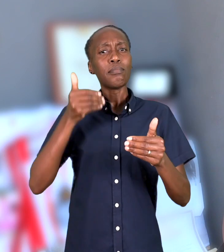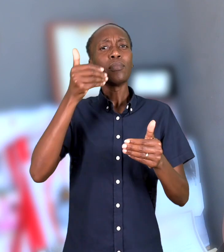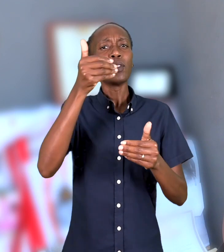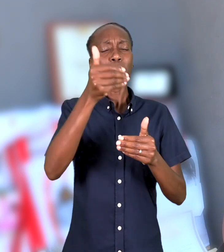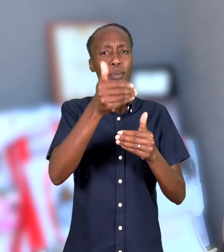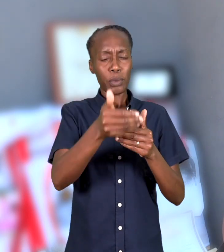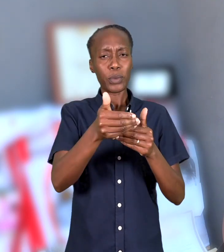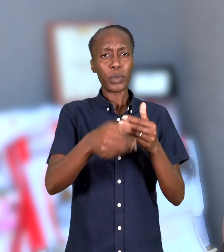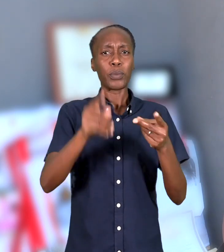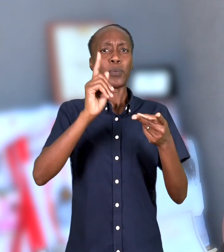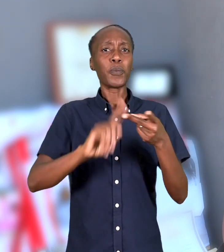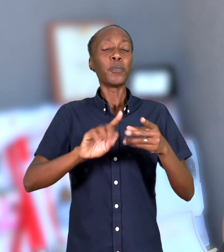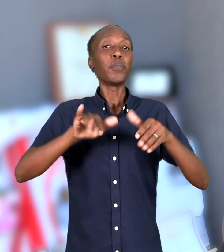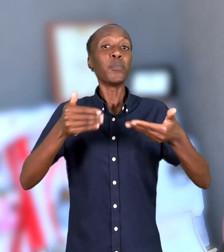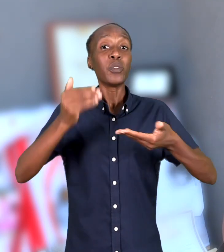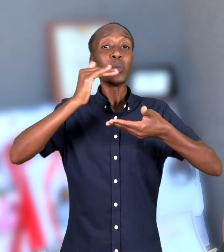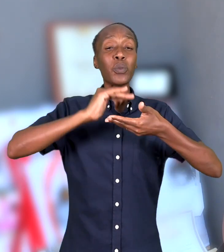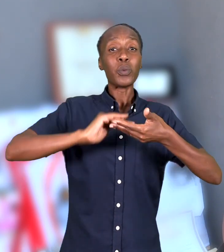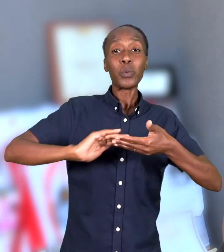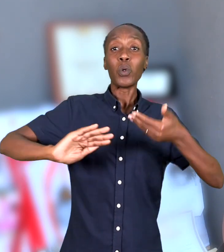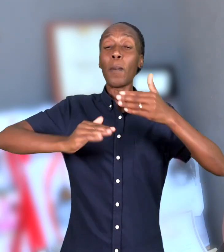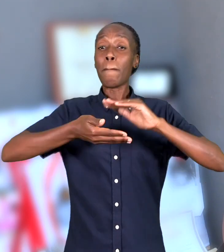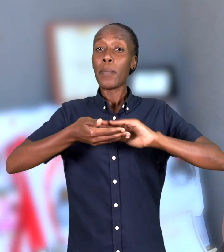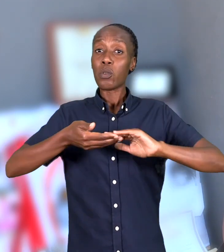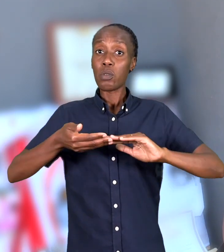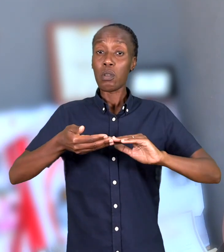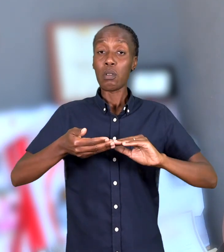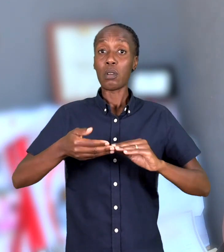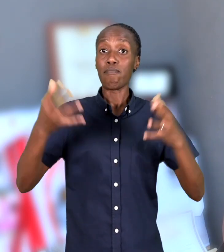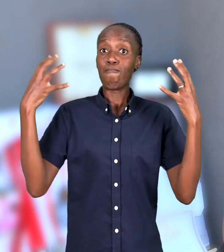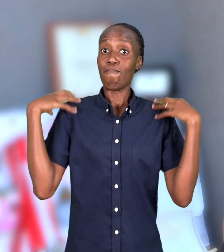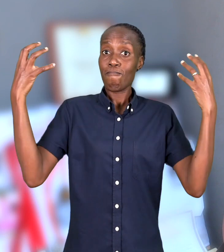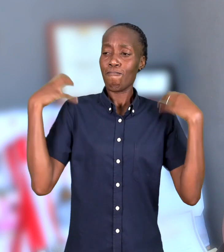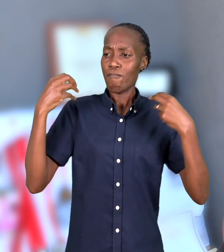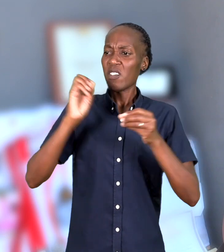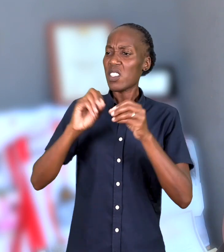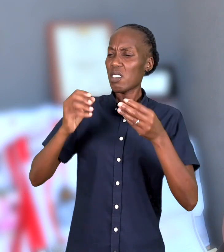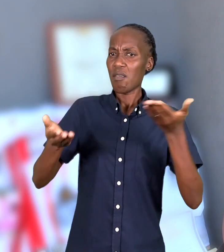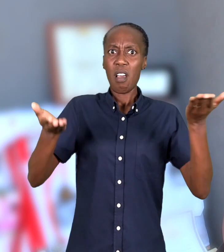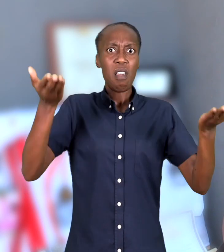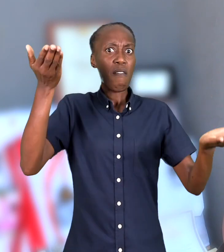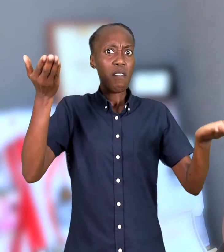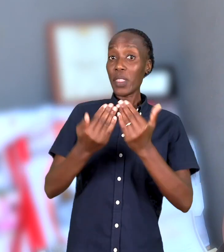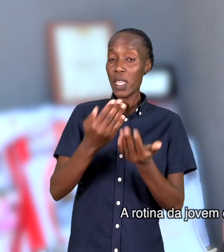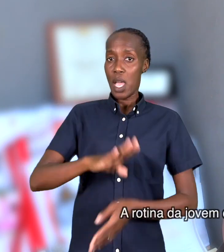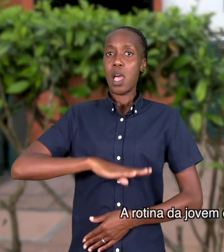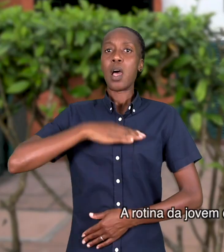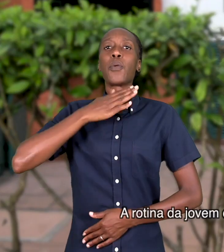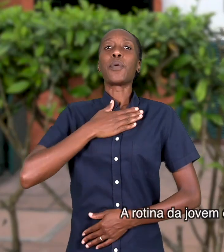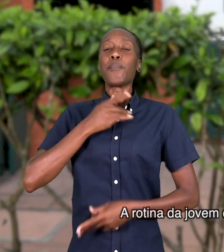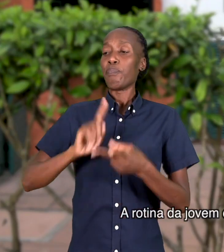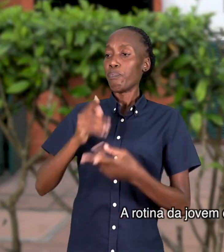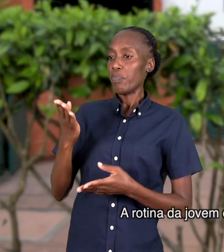fazia com que os professores de educação física avaliassem os melhores atletas.